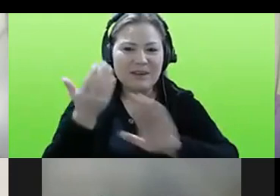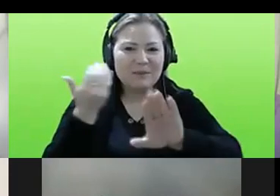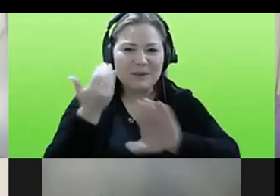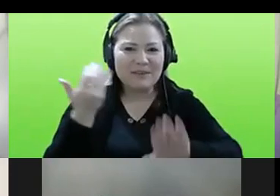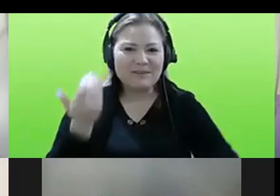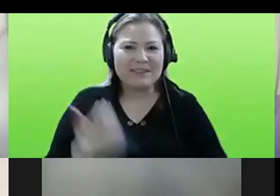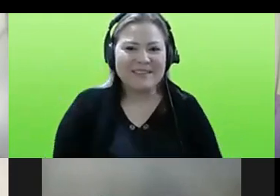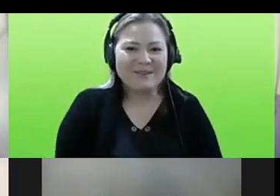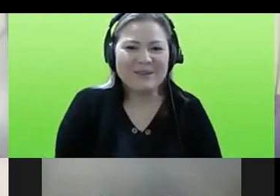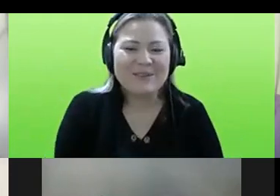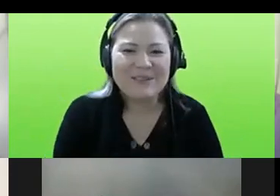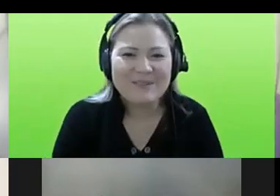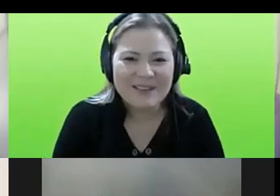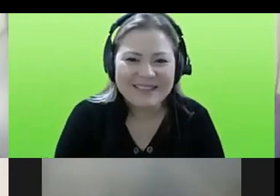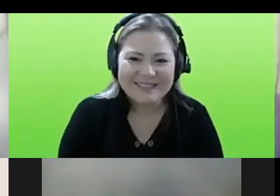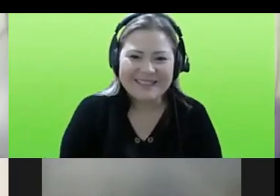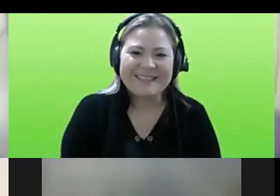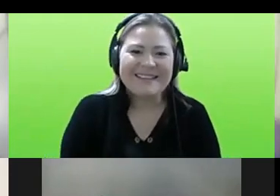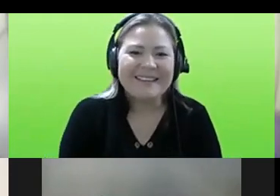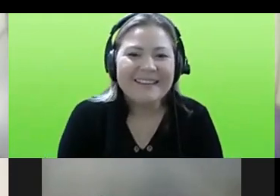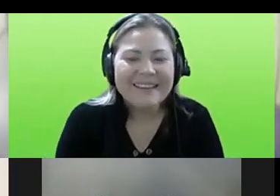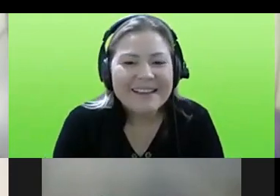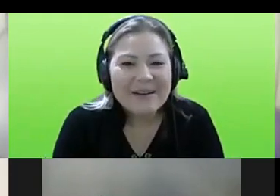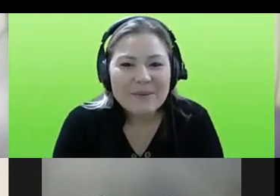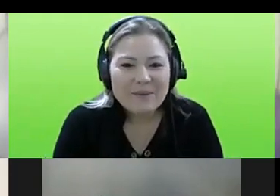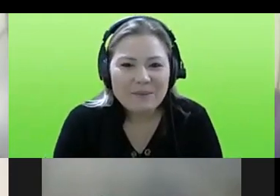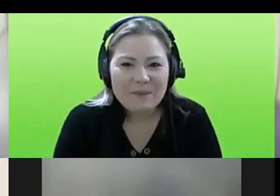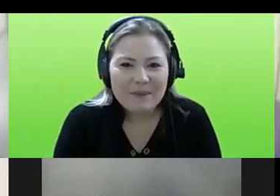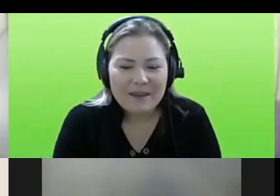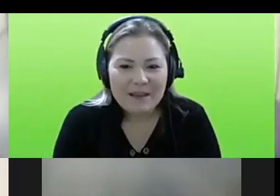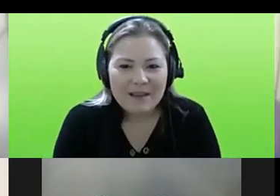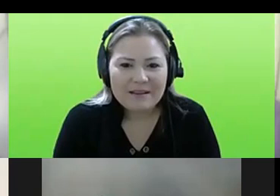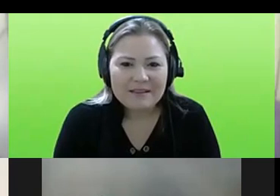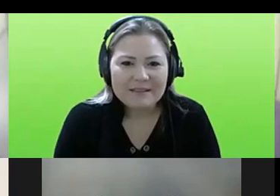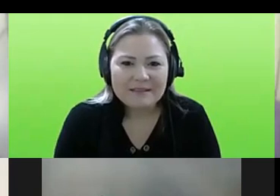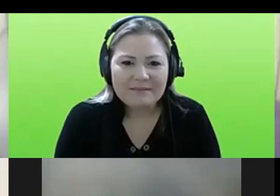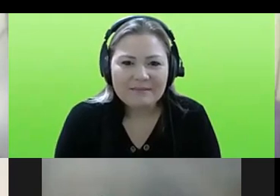Pedi para ela um pouquinho mais para trás, porque não consigo visualizar os sinais dela.